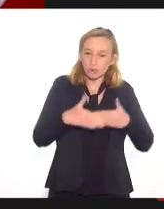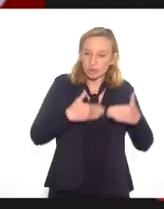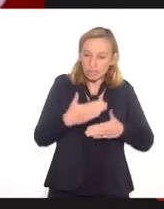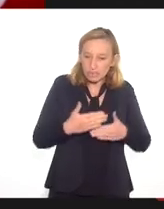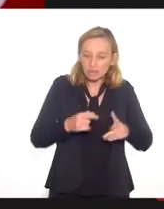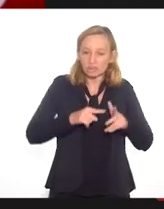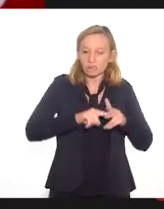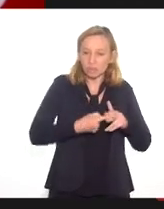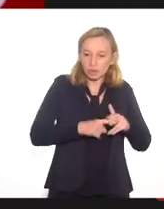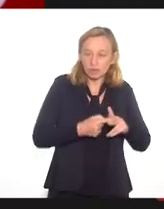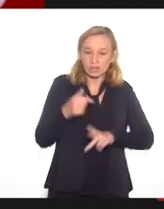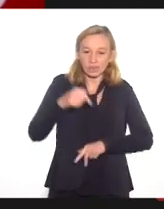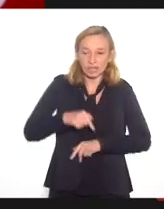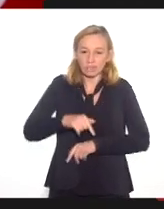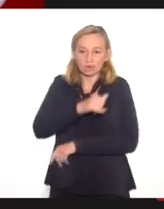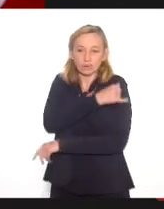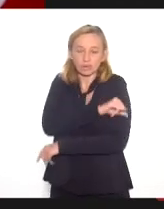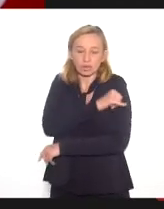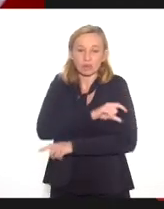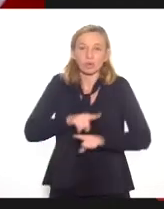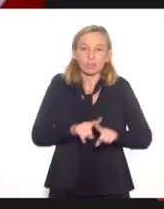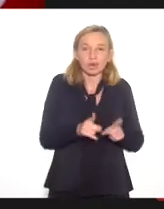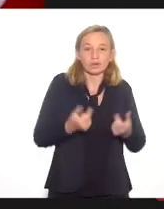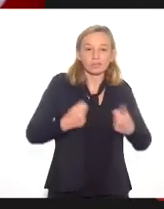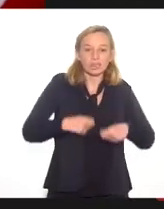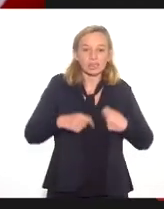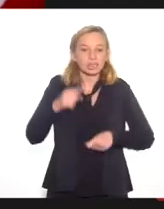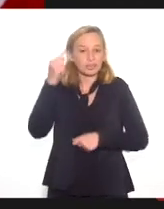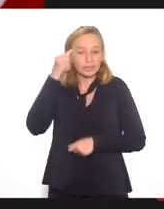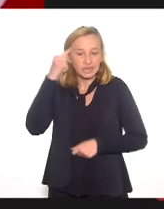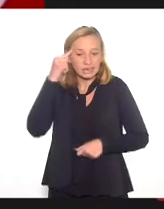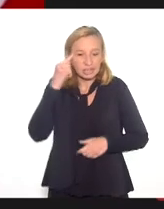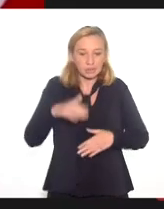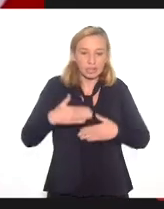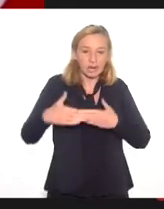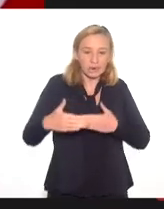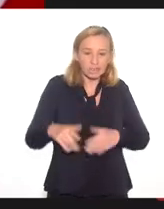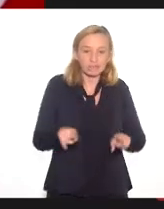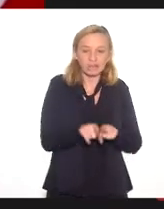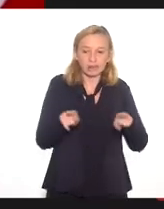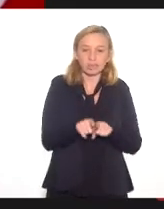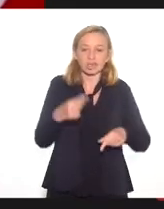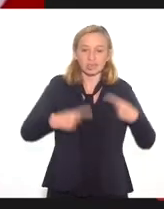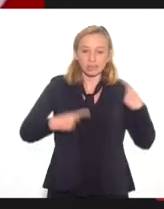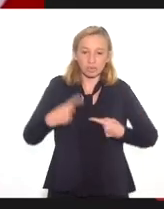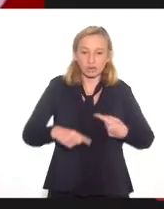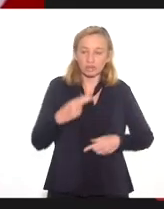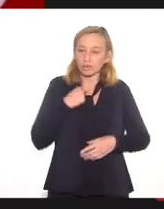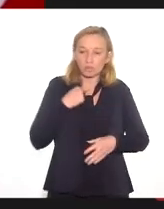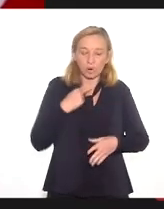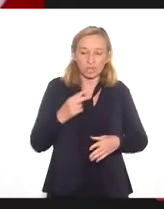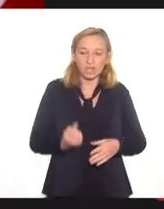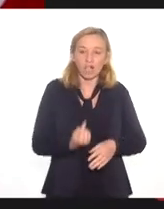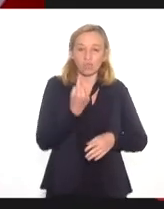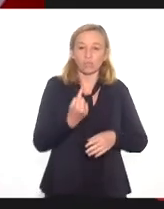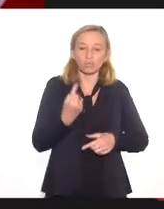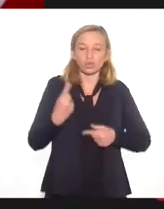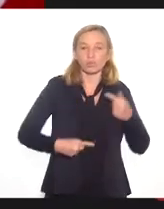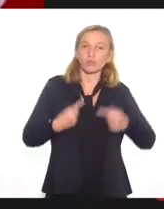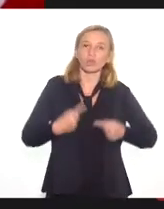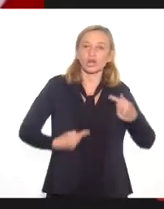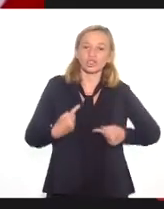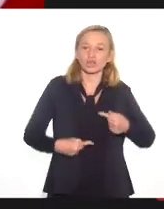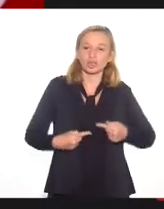regulamentação aqui no Rio de Janeiro mas a gente precisa pensar para além também né dessa política essa não pode ser a única política